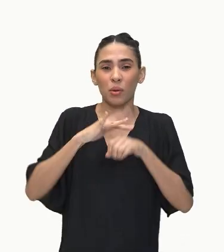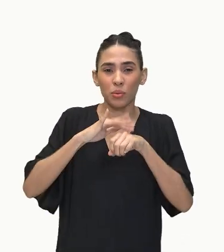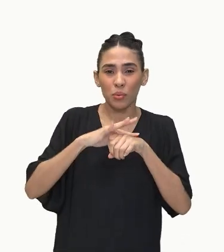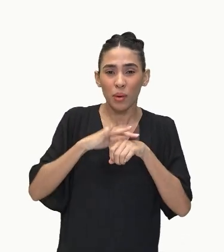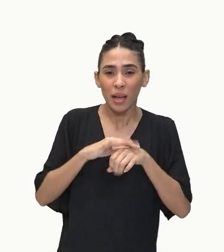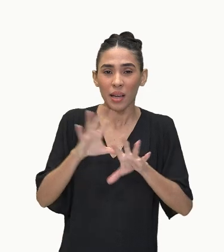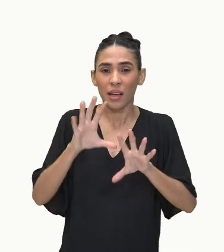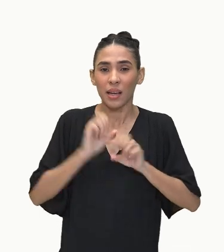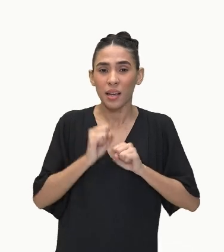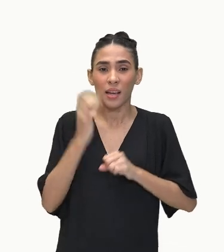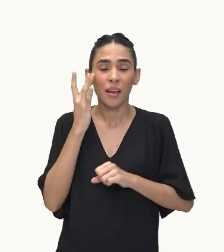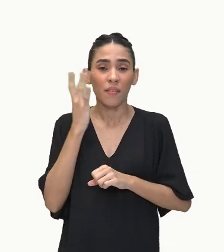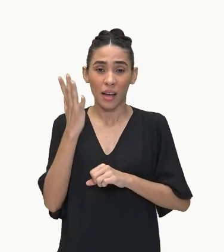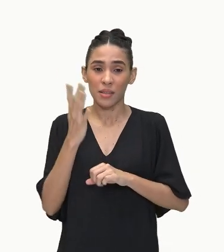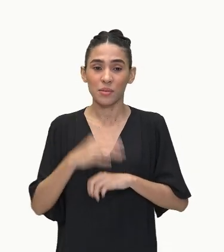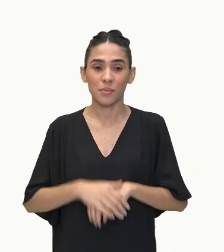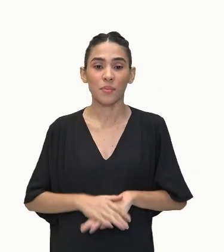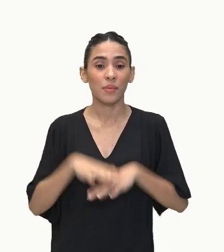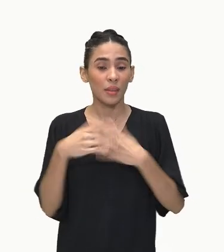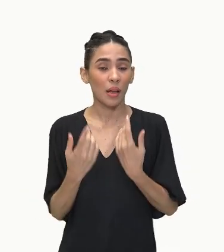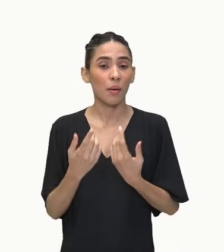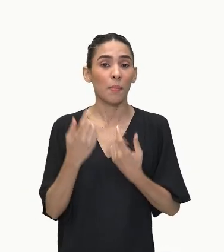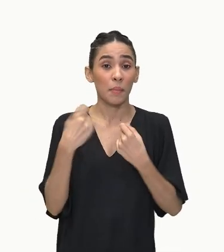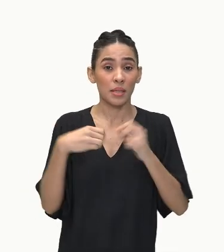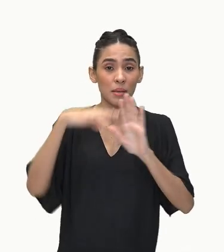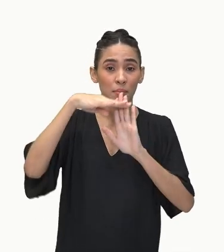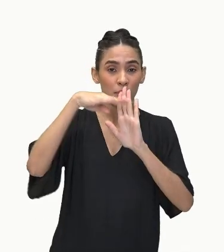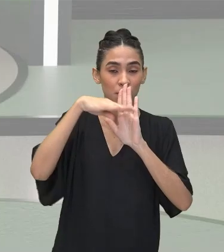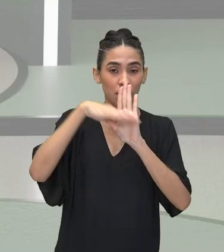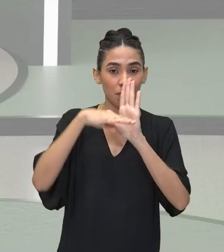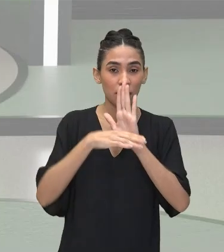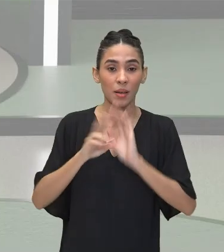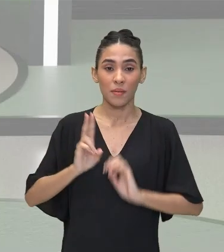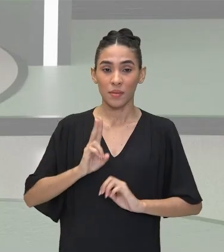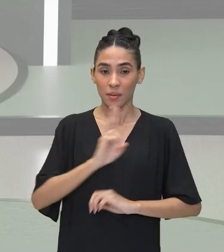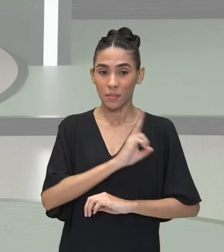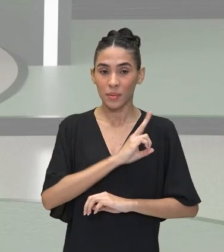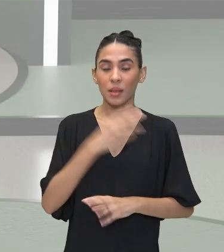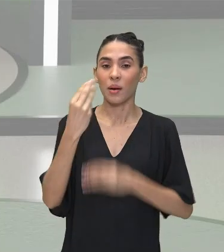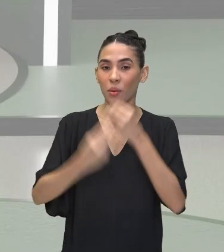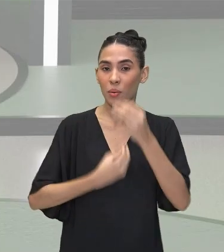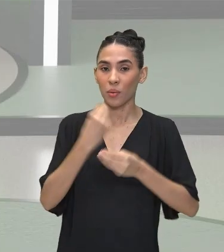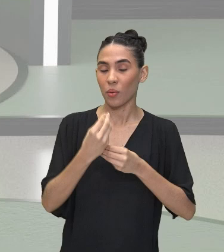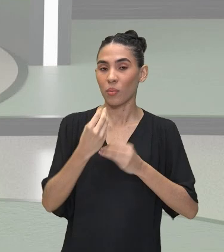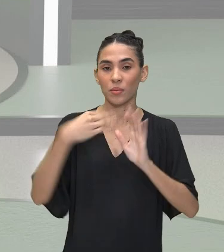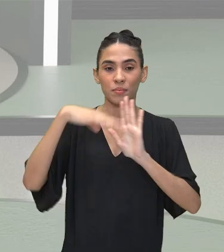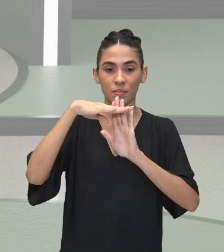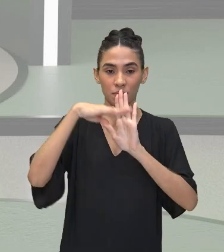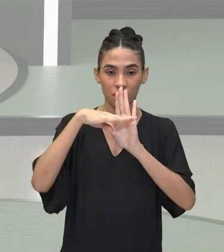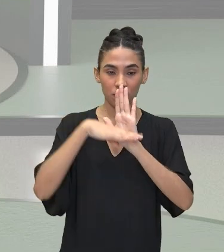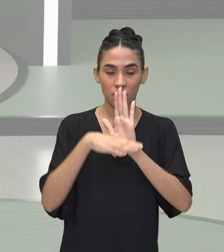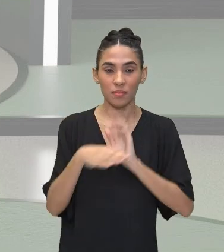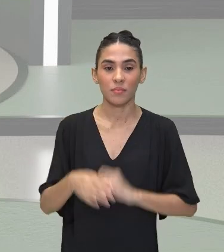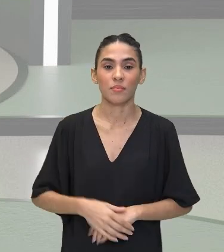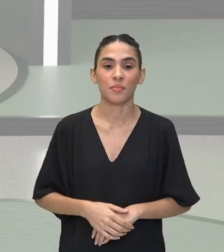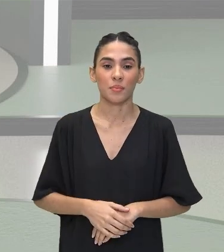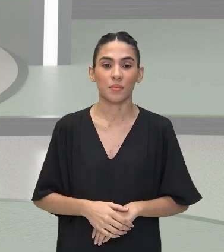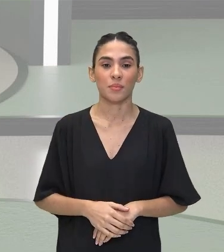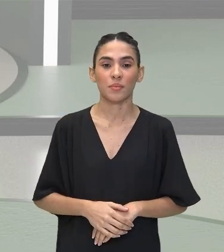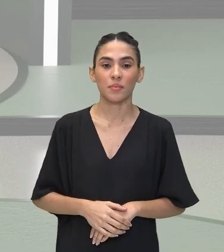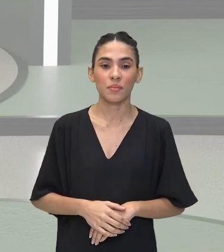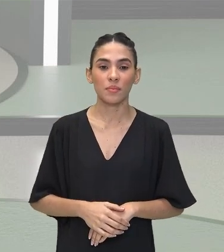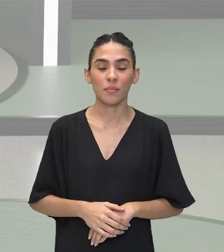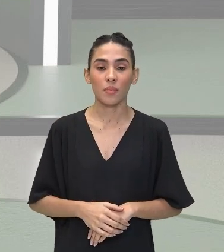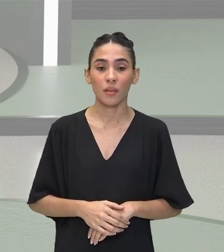E aí a gente precisa rever a classificação das vitaminas, como é que elas são classificadas. Elas são classificadas